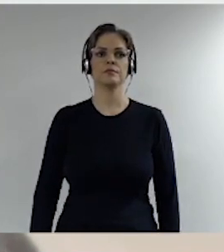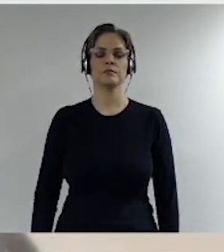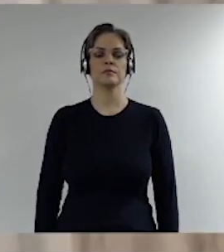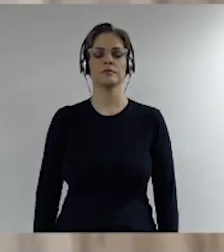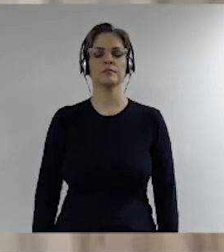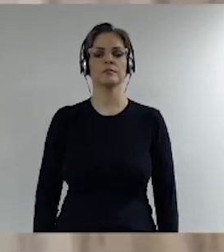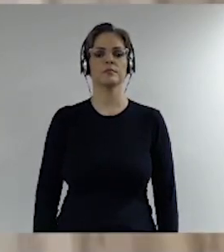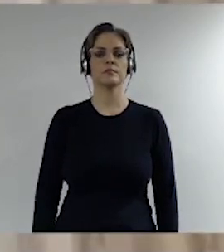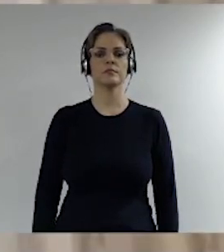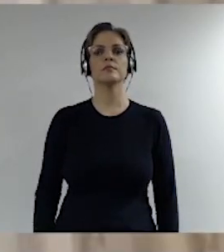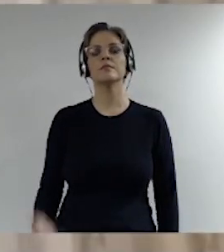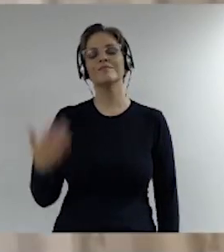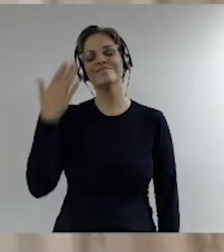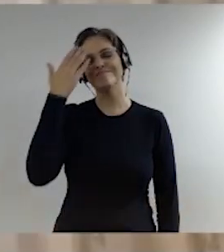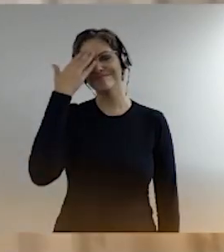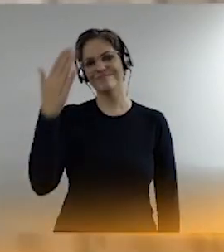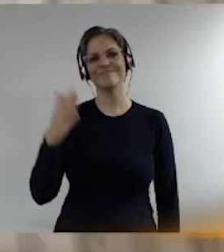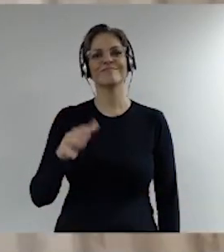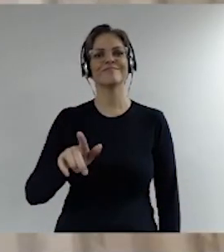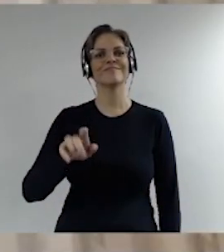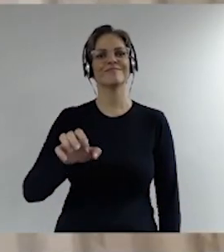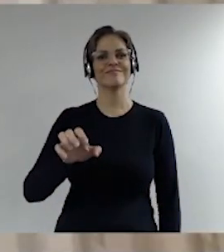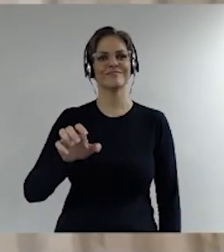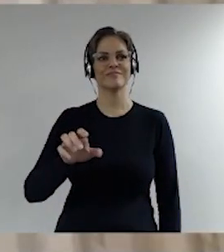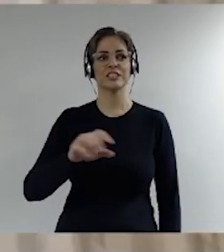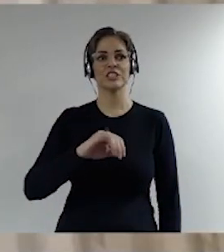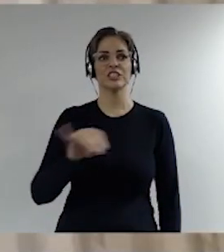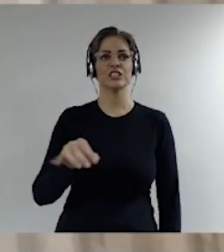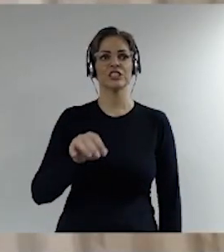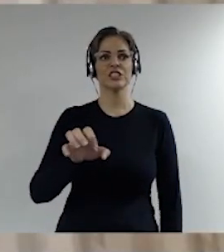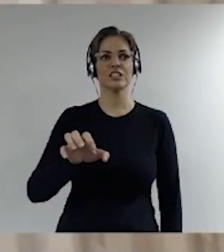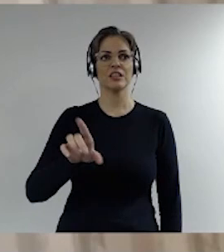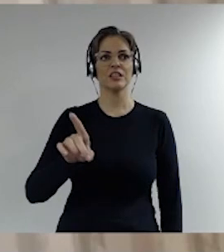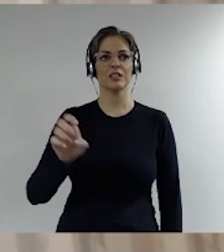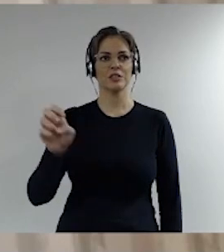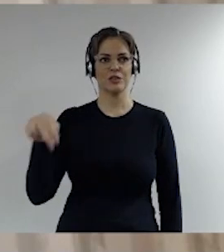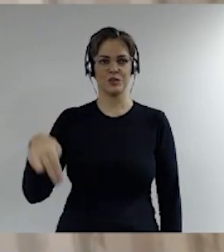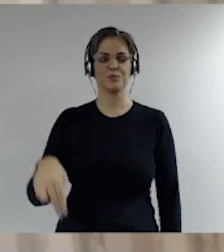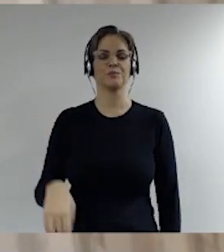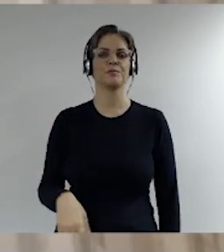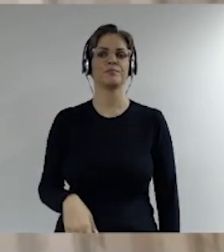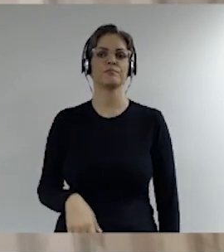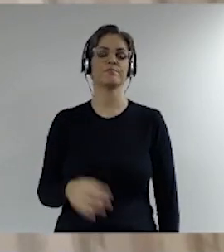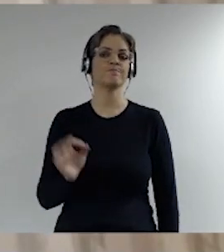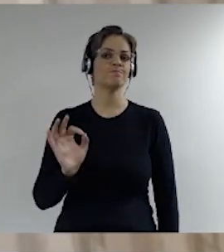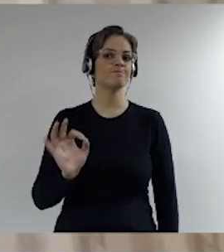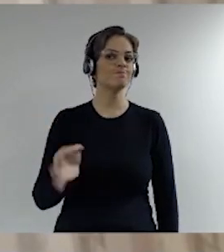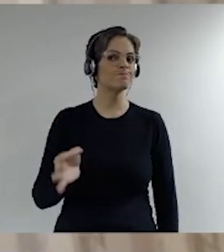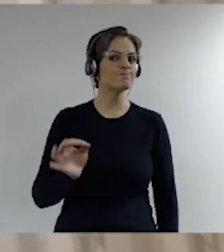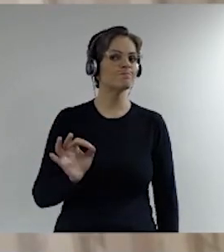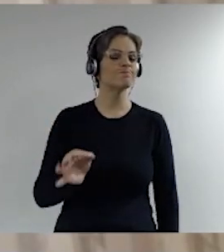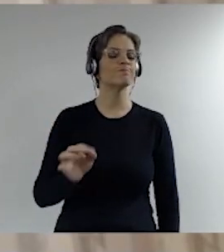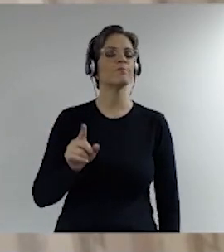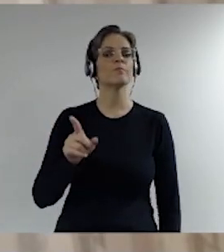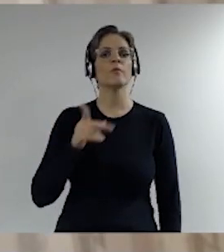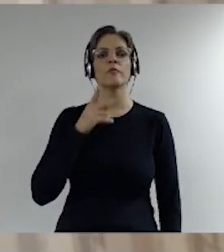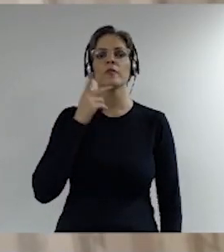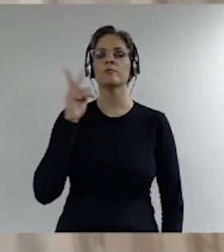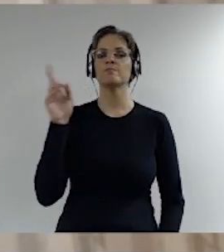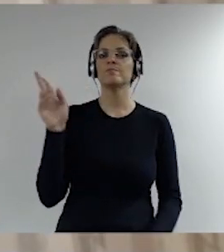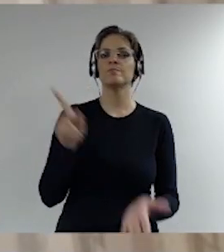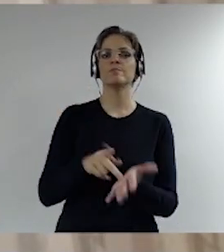Muito obrigado, conselheiro Gedson. Conforme mencionado, clamor. É isso